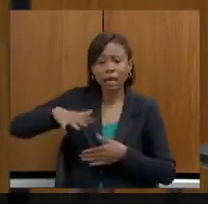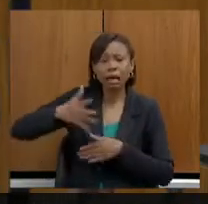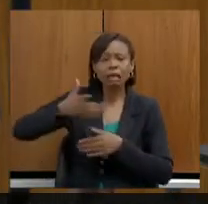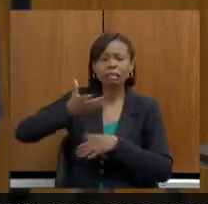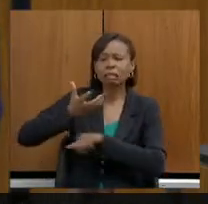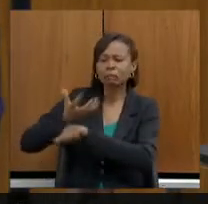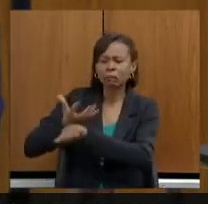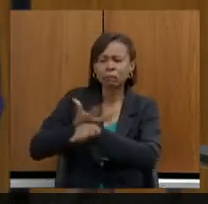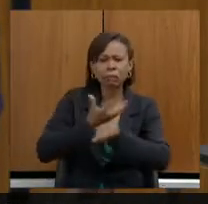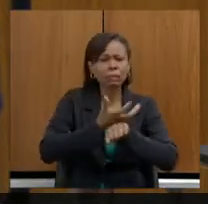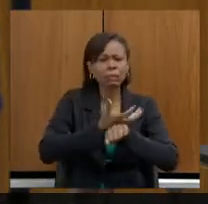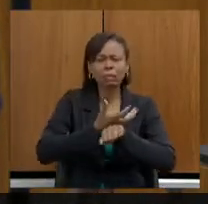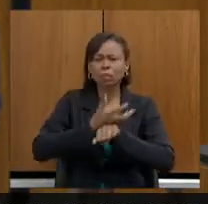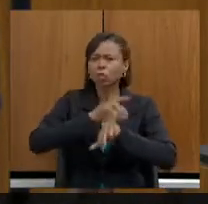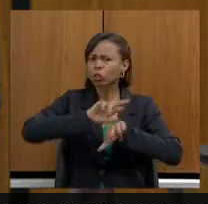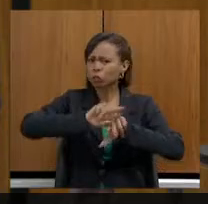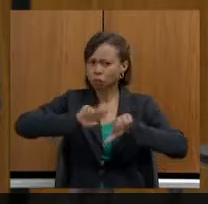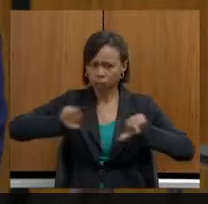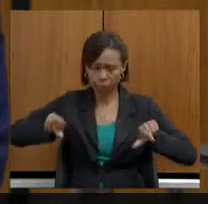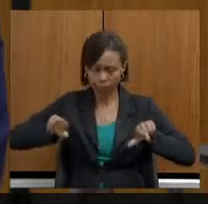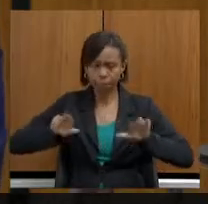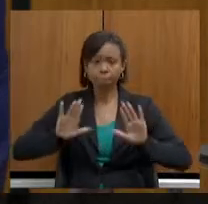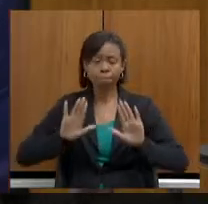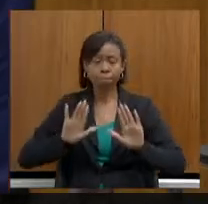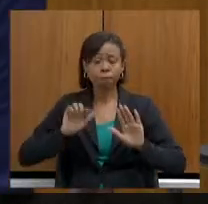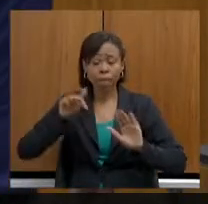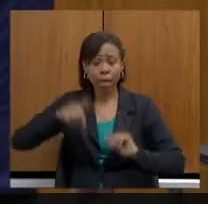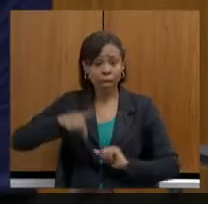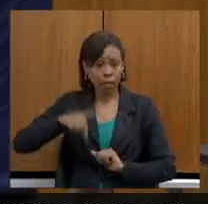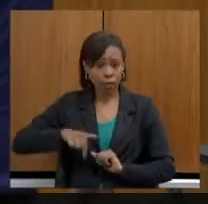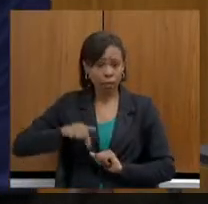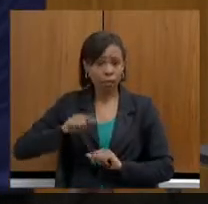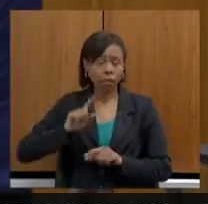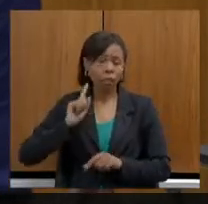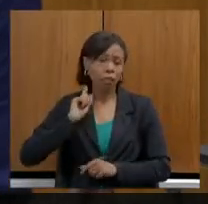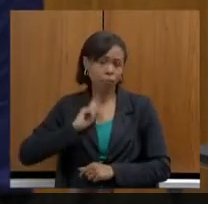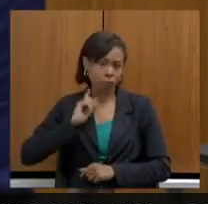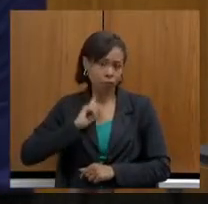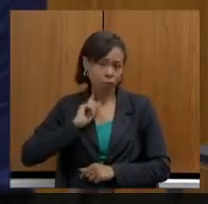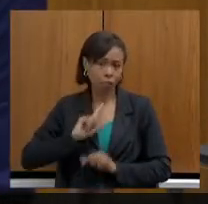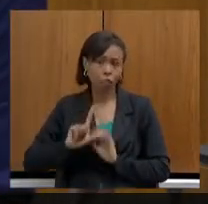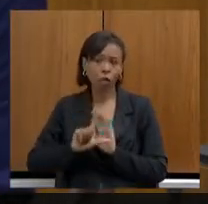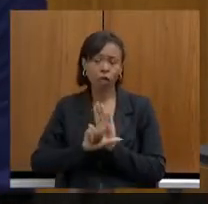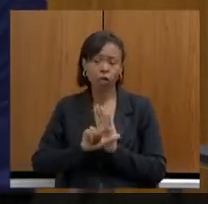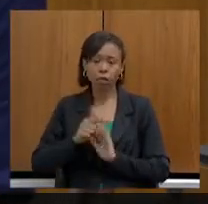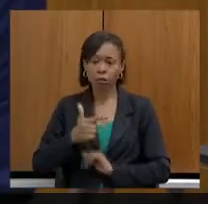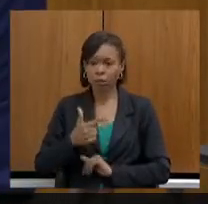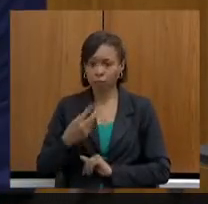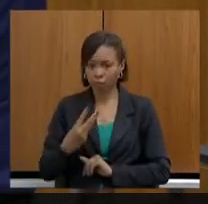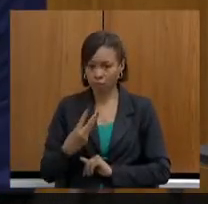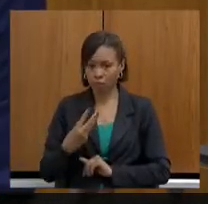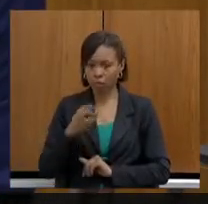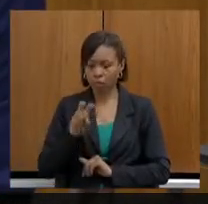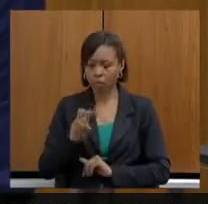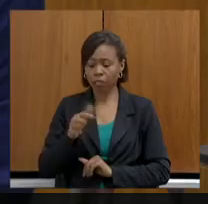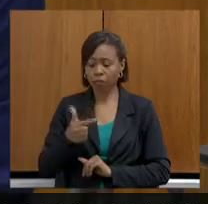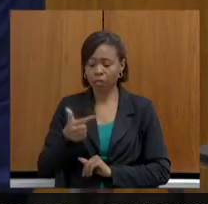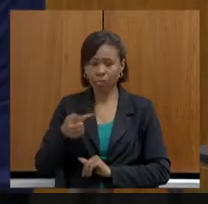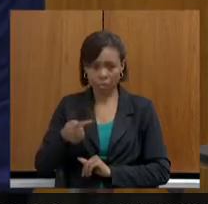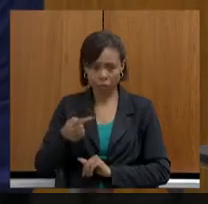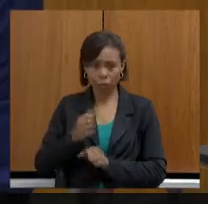conhecimento em Minas Gerais a uma outra lei que a 23.527